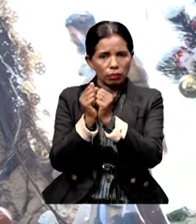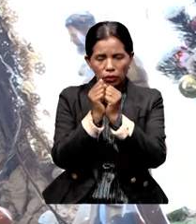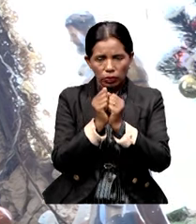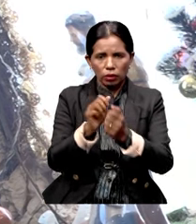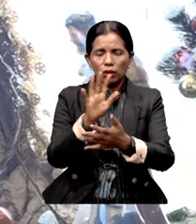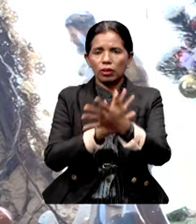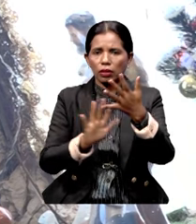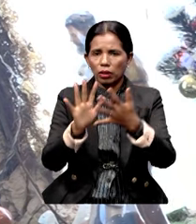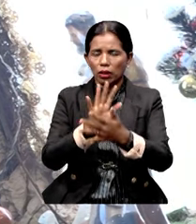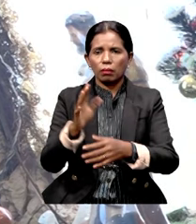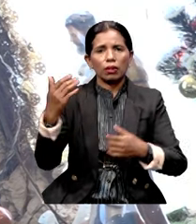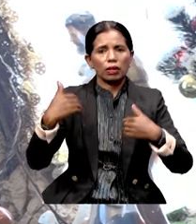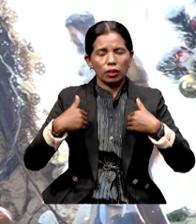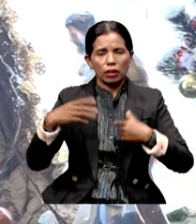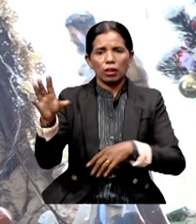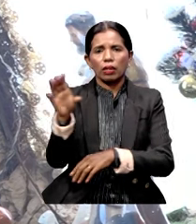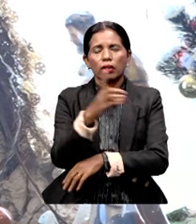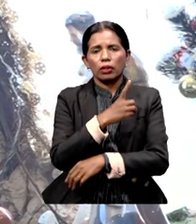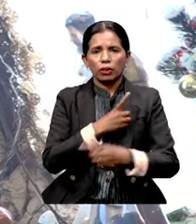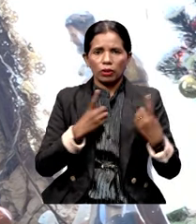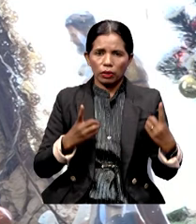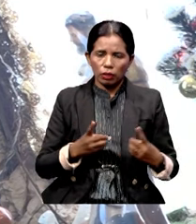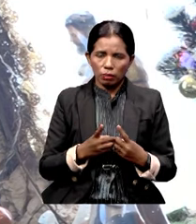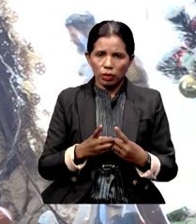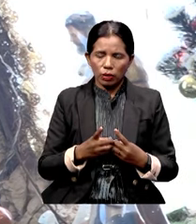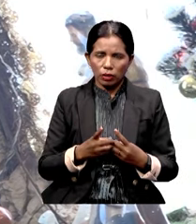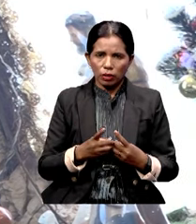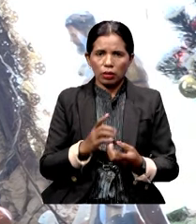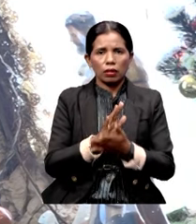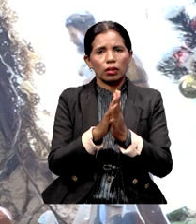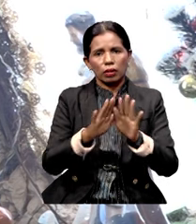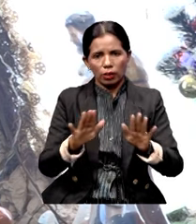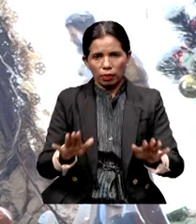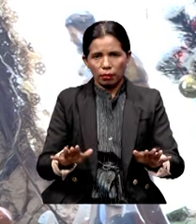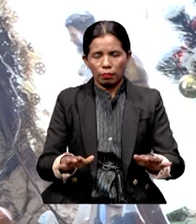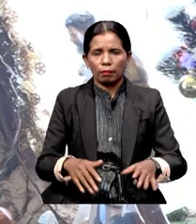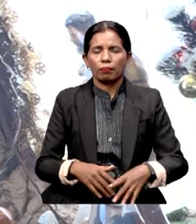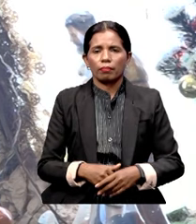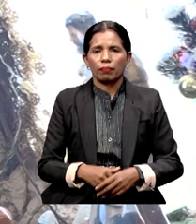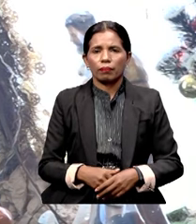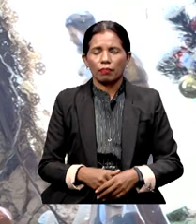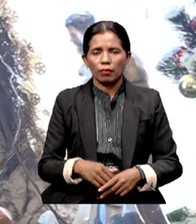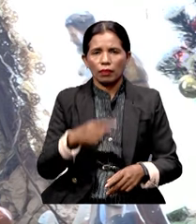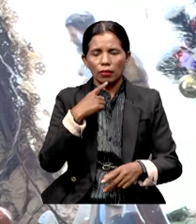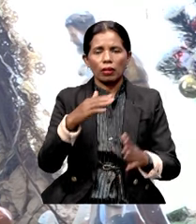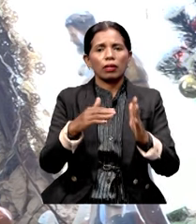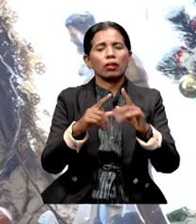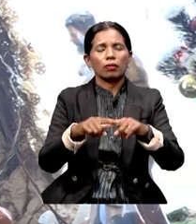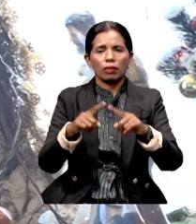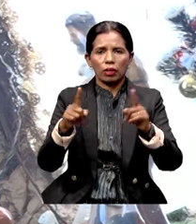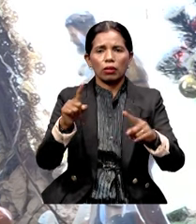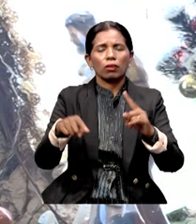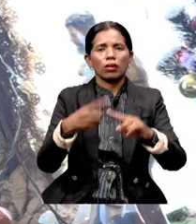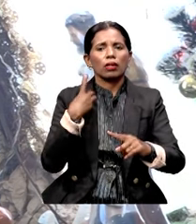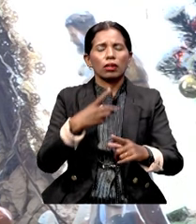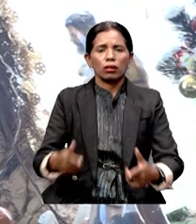iha domin, unidade, no damen laran. Pelo contrário, wa inhira ita